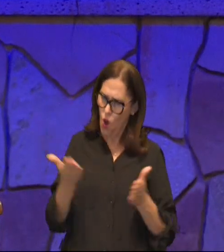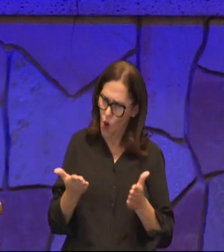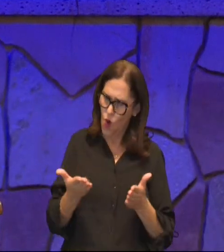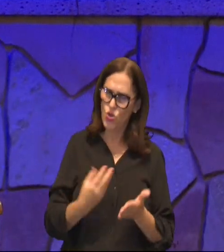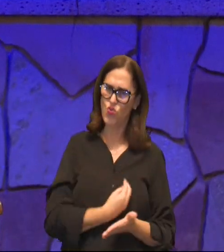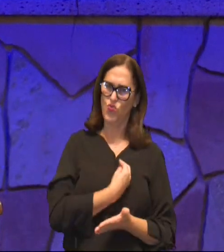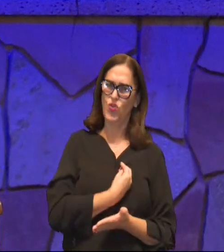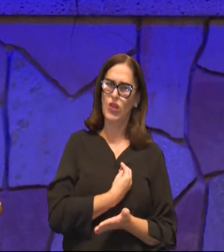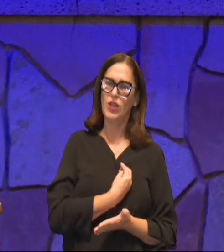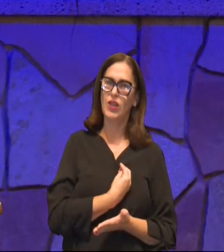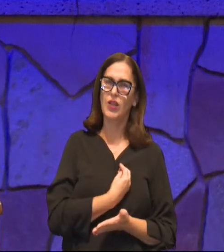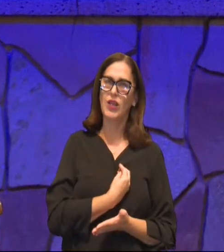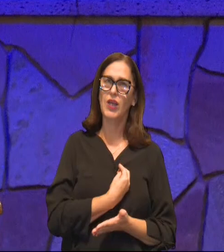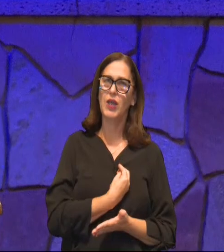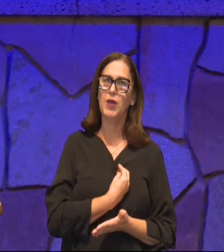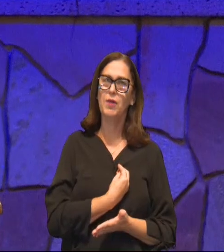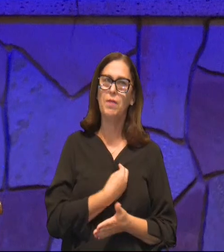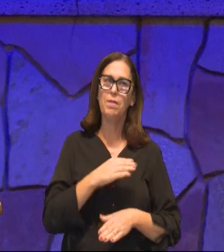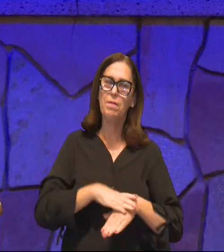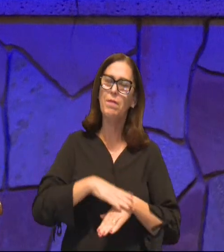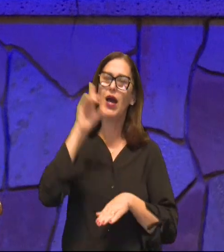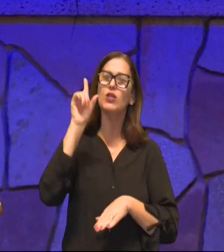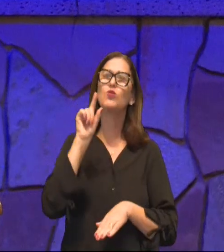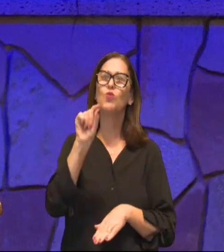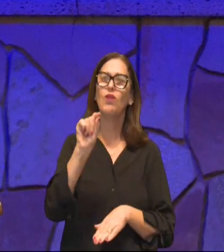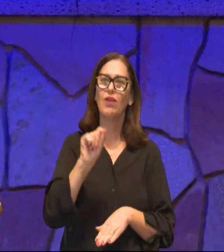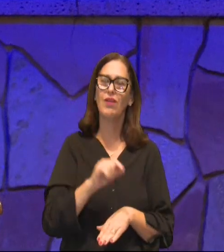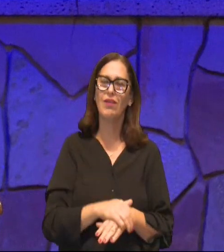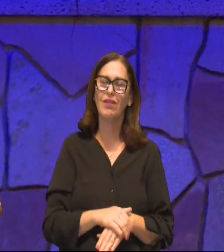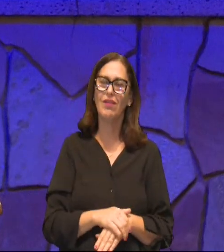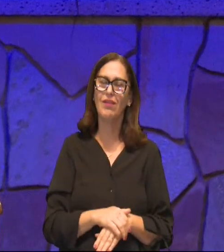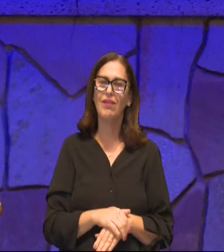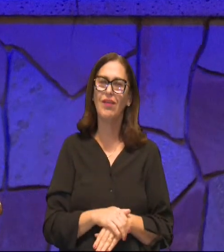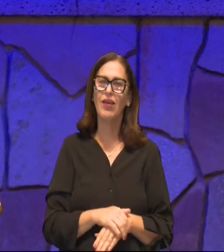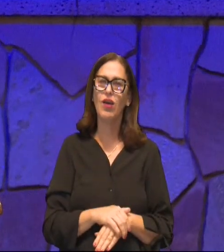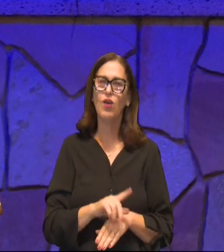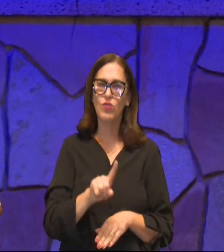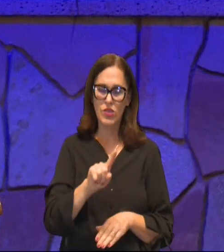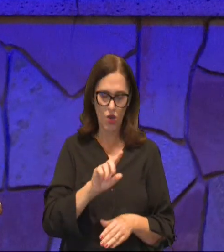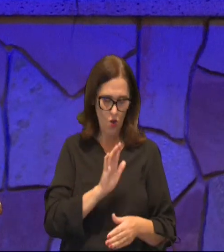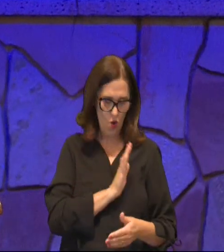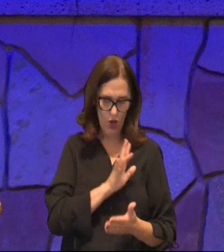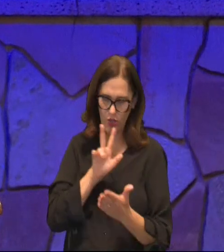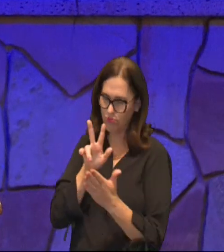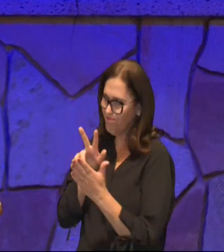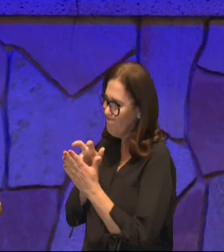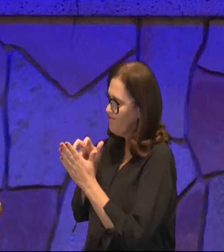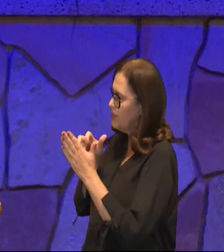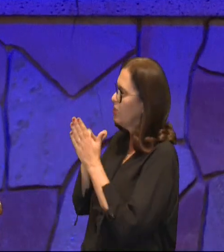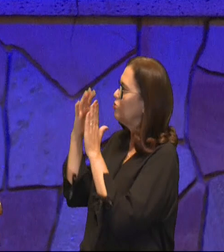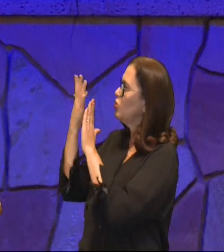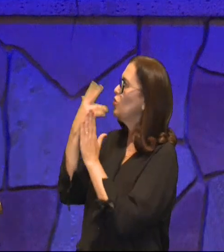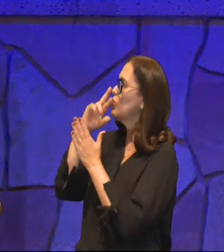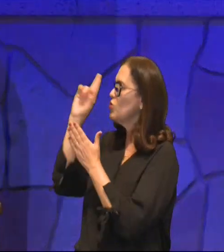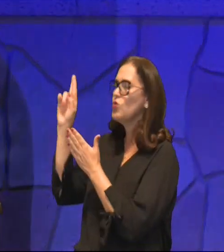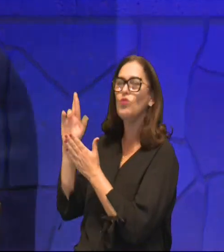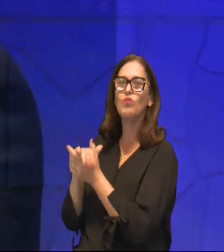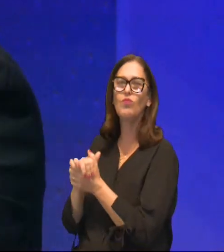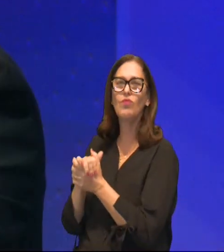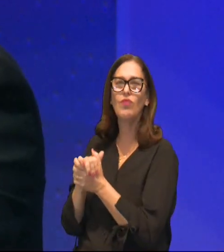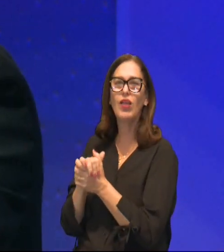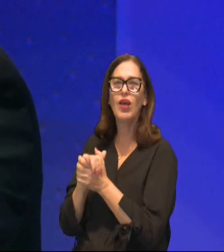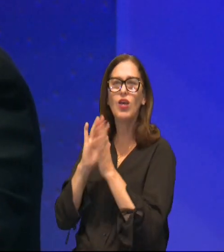hoje, mas que muito mais do que isso, você possa dobrar o seu coração diante do Senhor. E se algumas coisas que foram